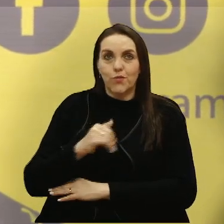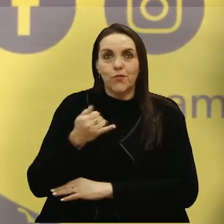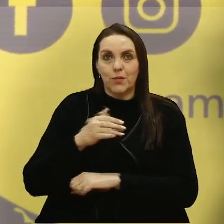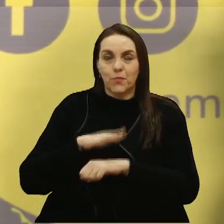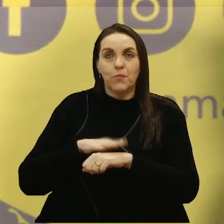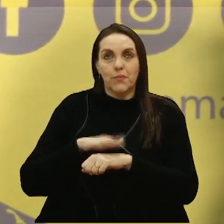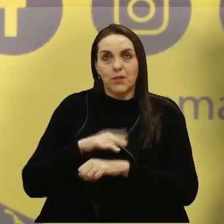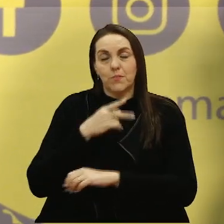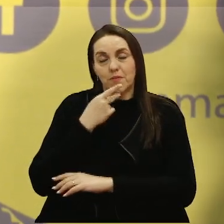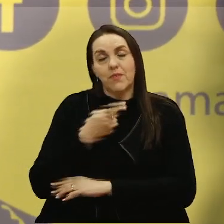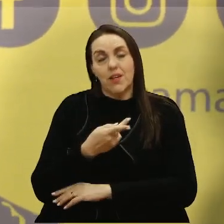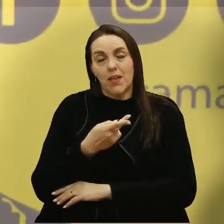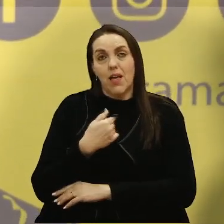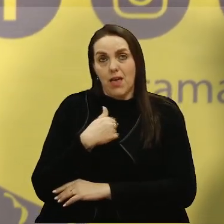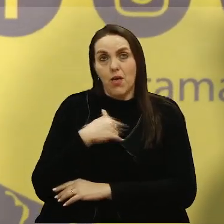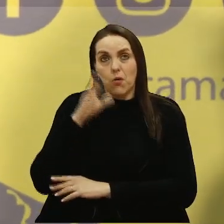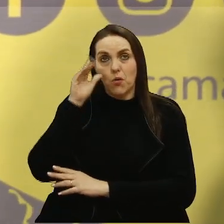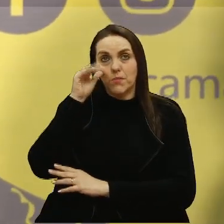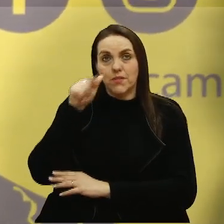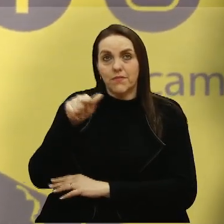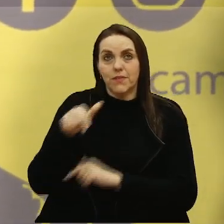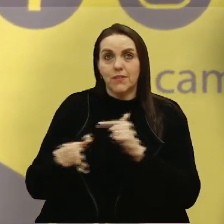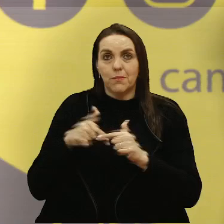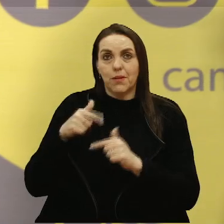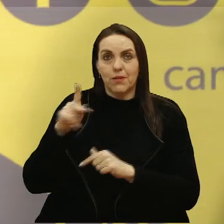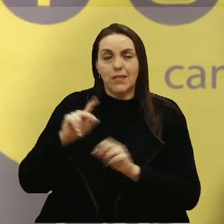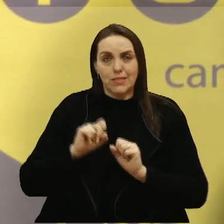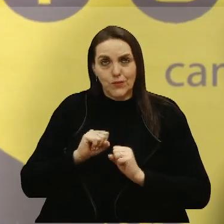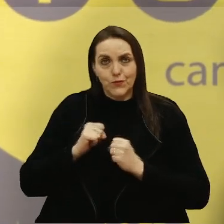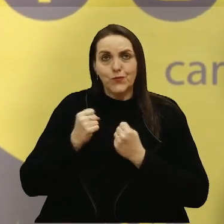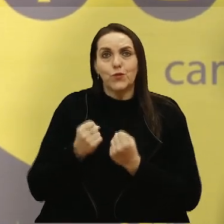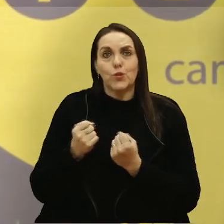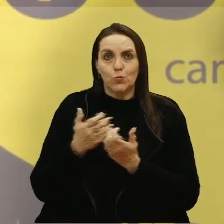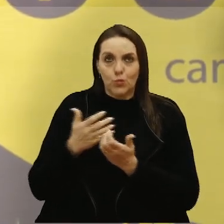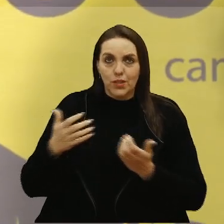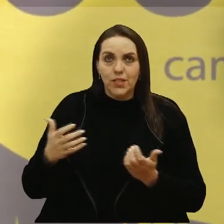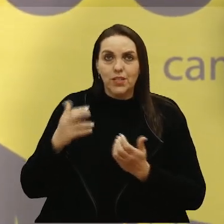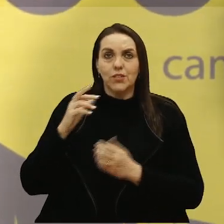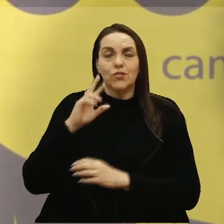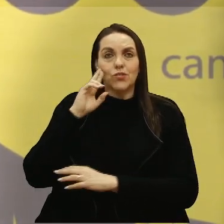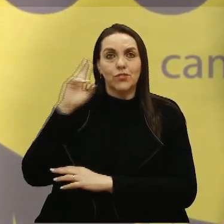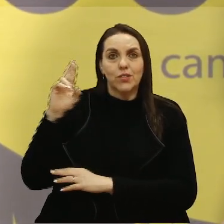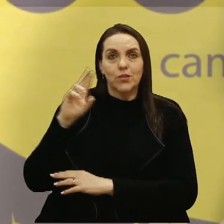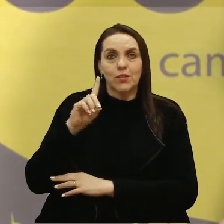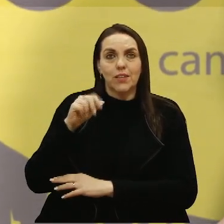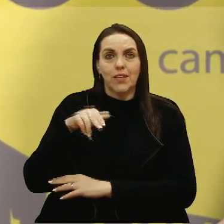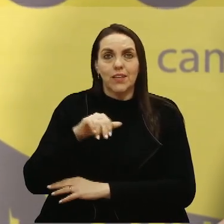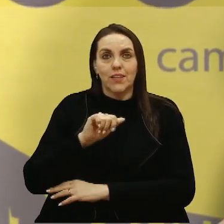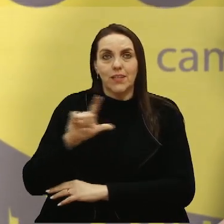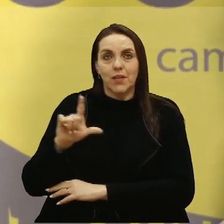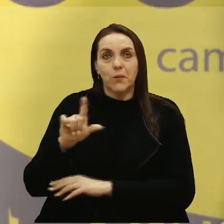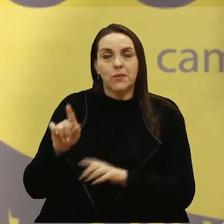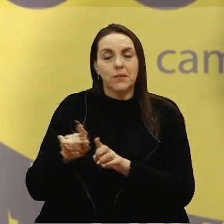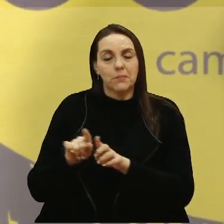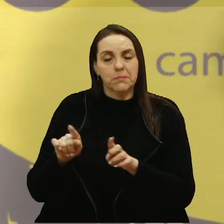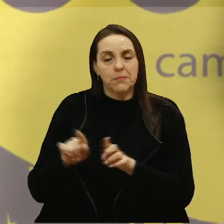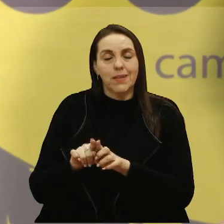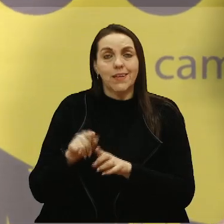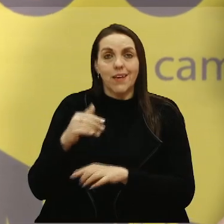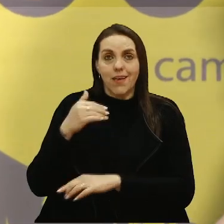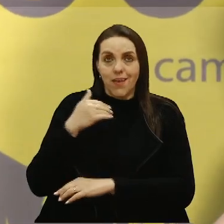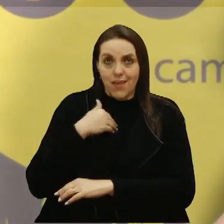pelo menos pelo que eu tenho observado, o trabalho tem se esforçado muito, assim como o diretor Daniel Brando. Quando eu